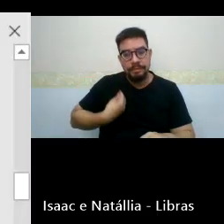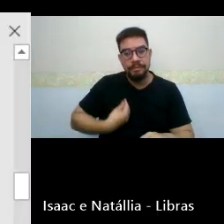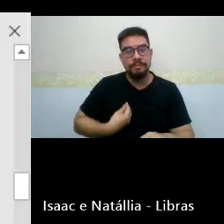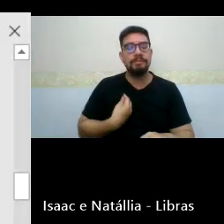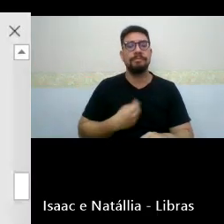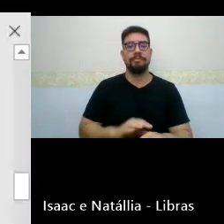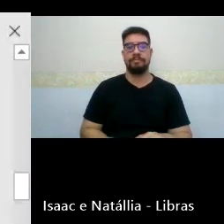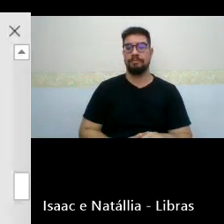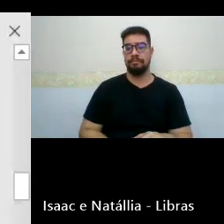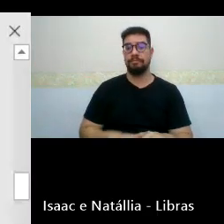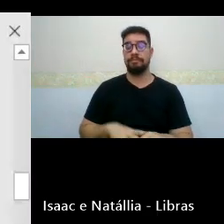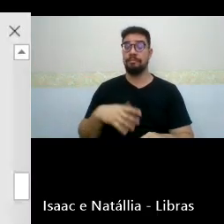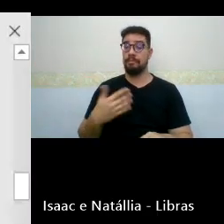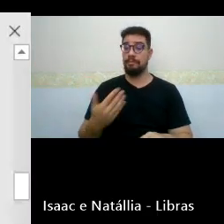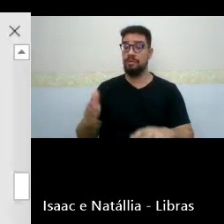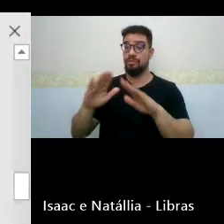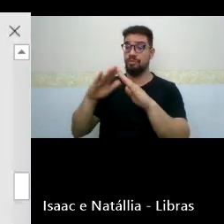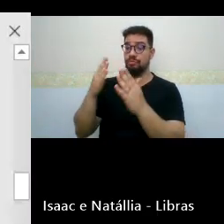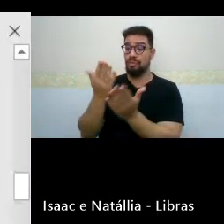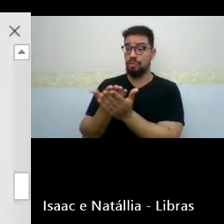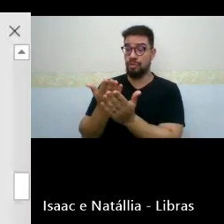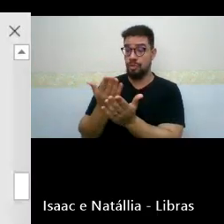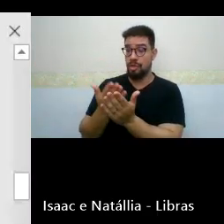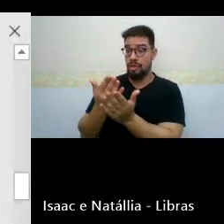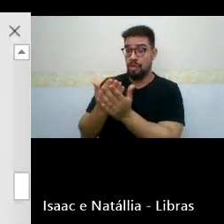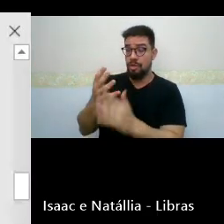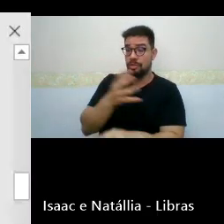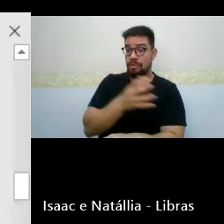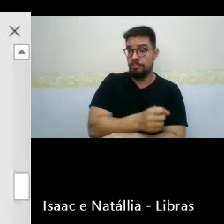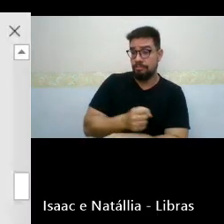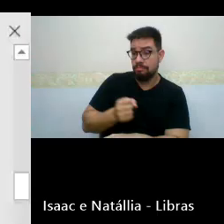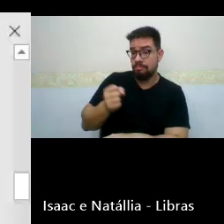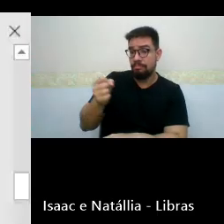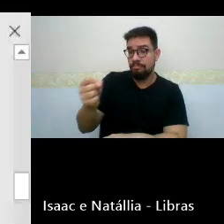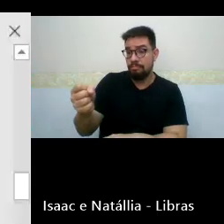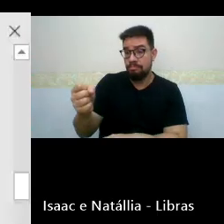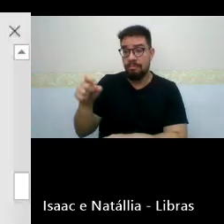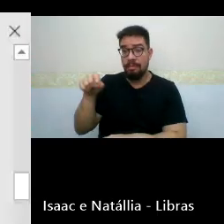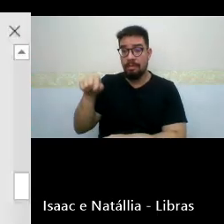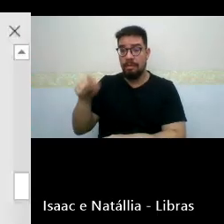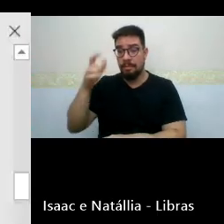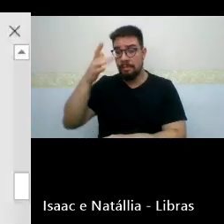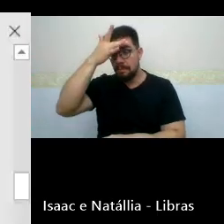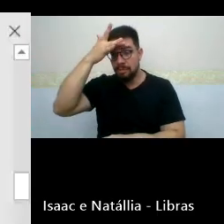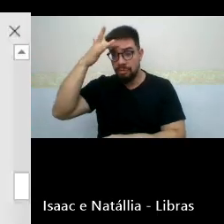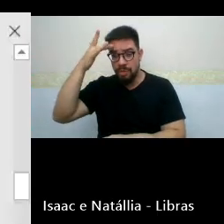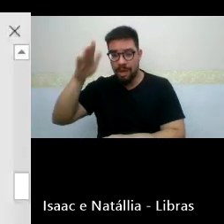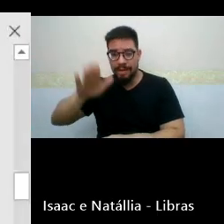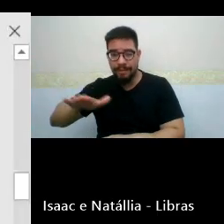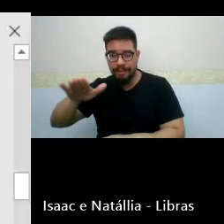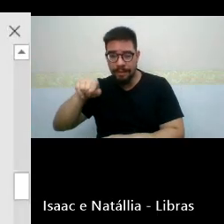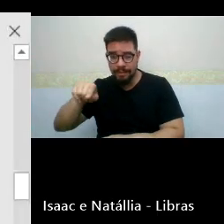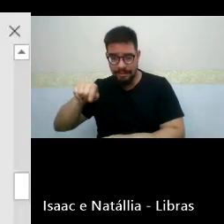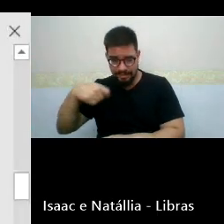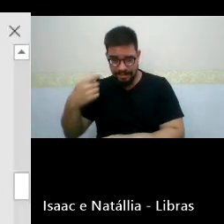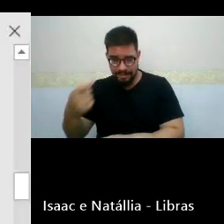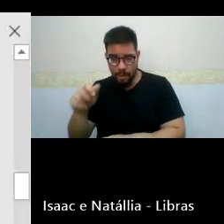uma pessoa sem luz. Ela pode não dominar ainda o conteúdo